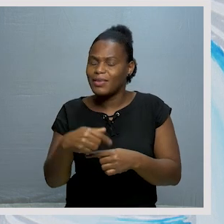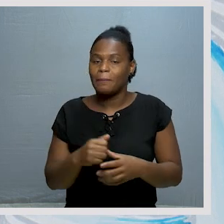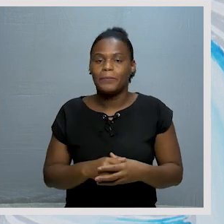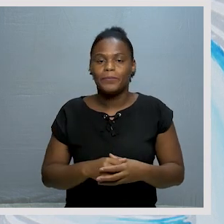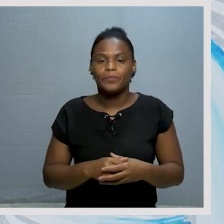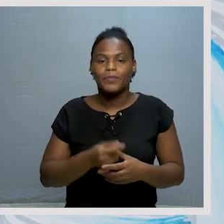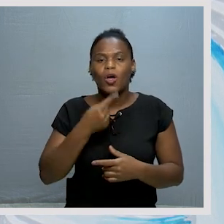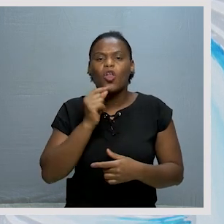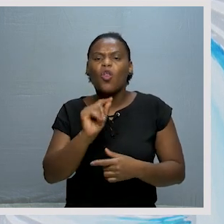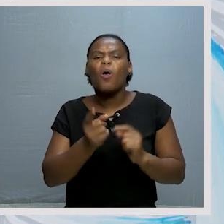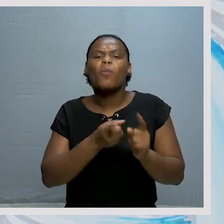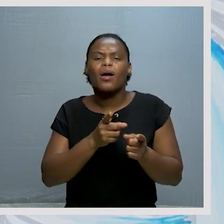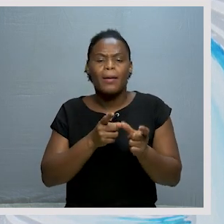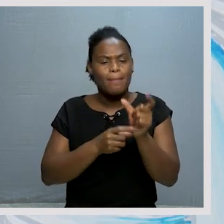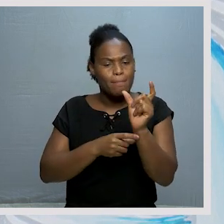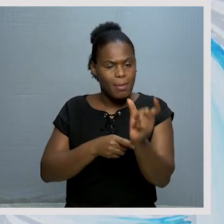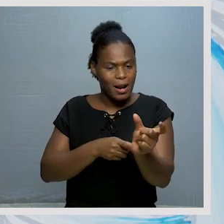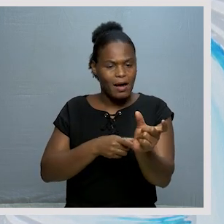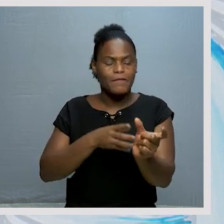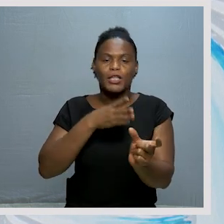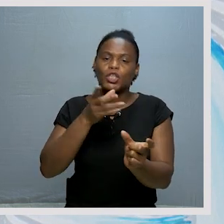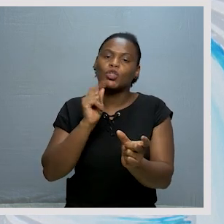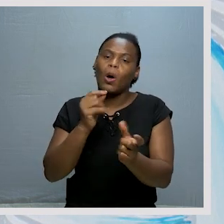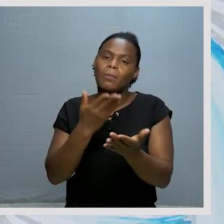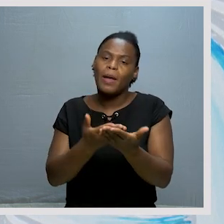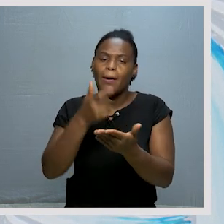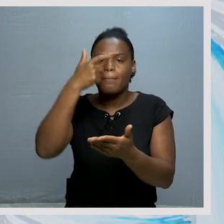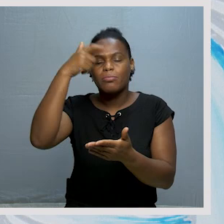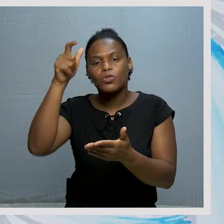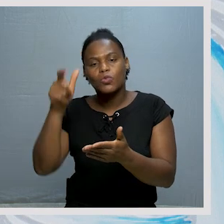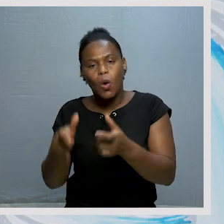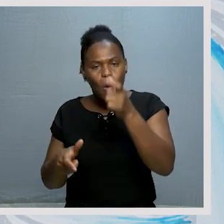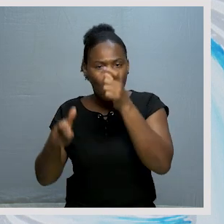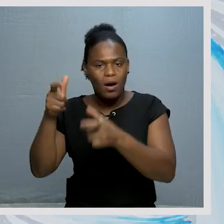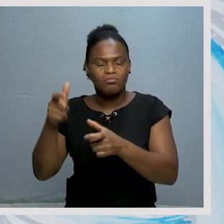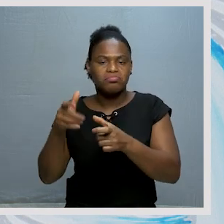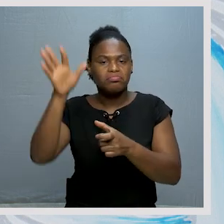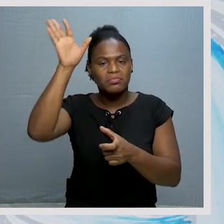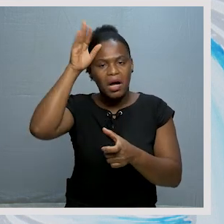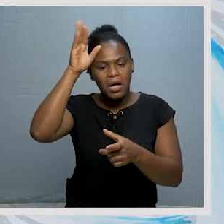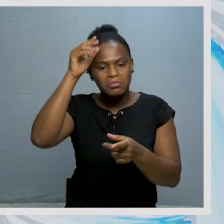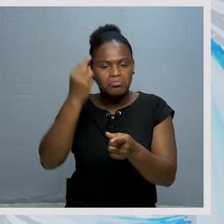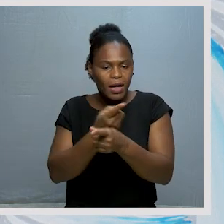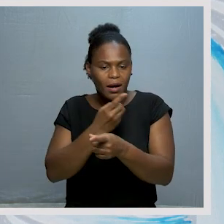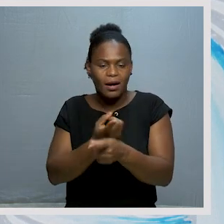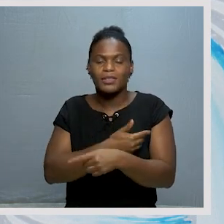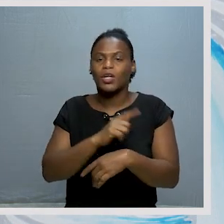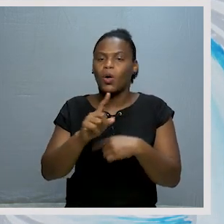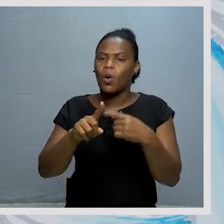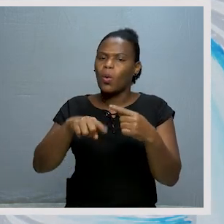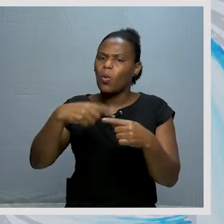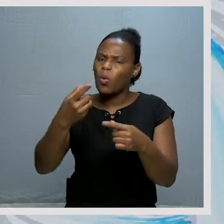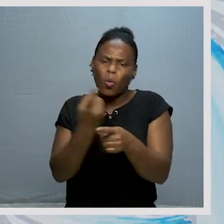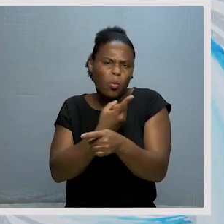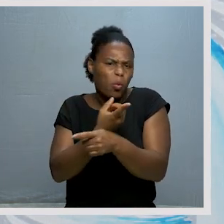palavras que nomeiam o quê? Pessoas, animais, coisas e outros seres